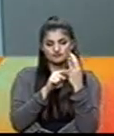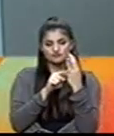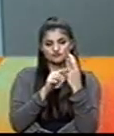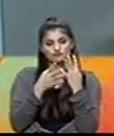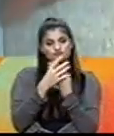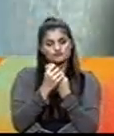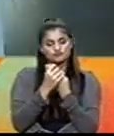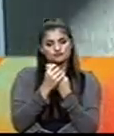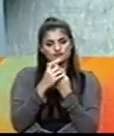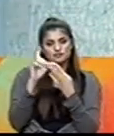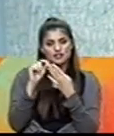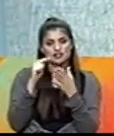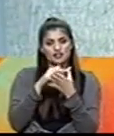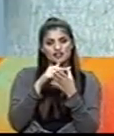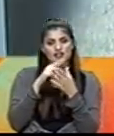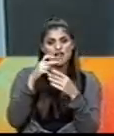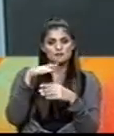E vou juntar então o amido